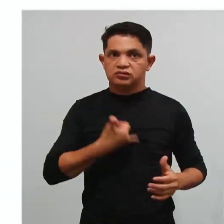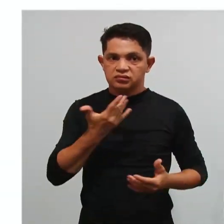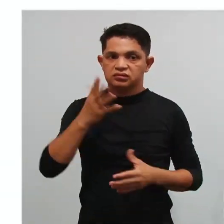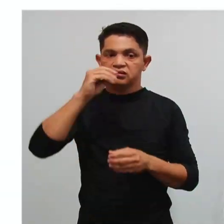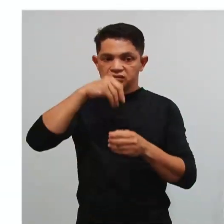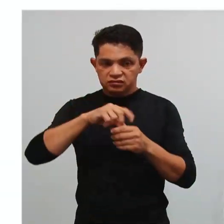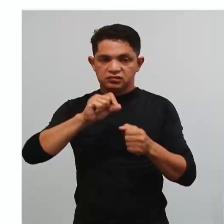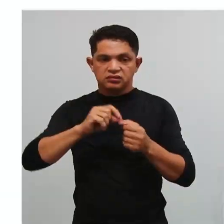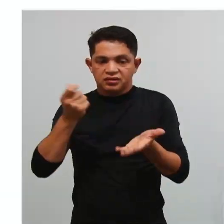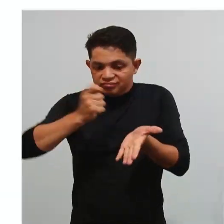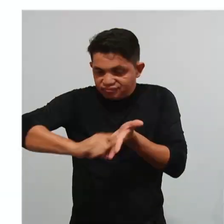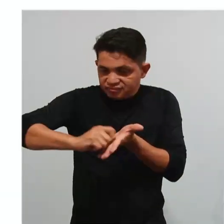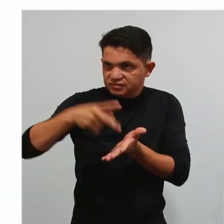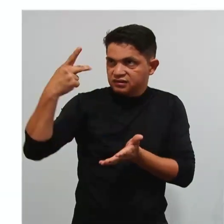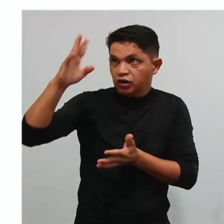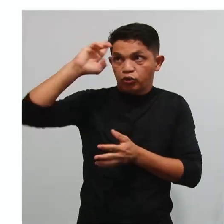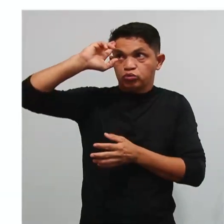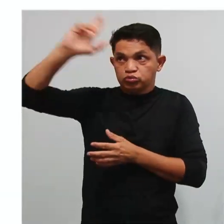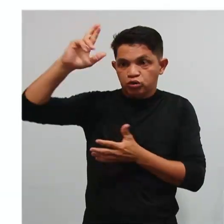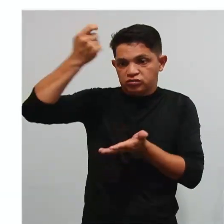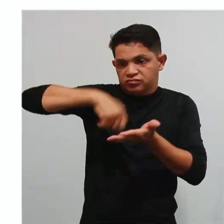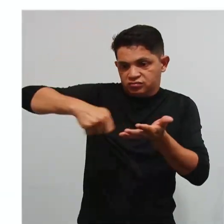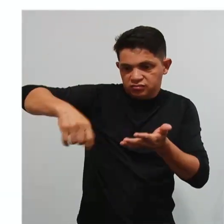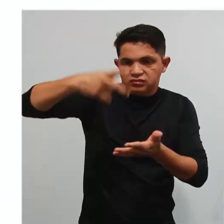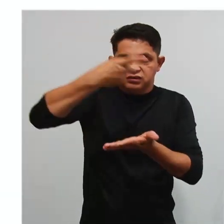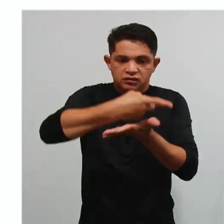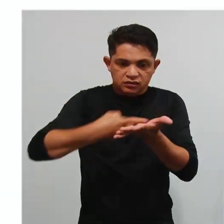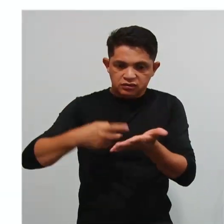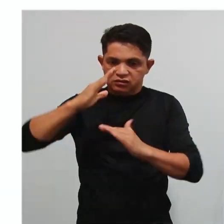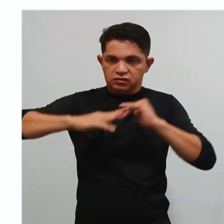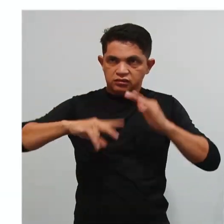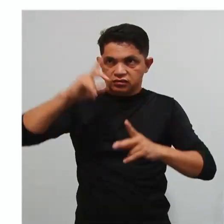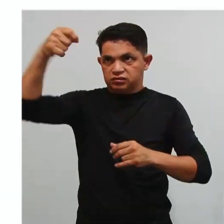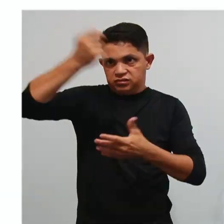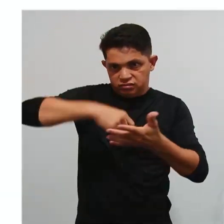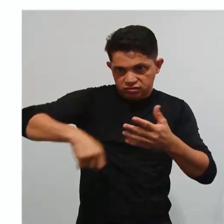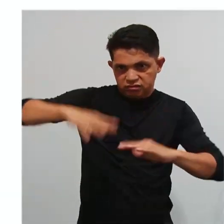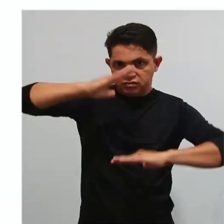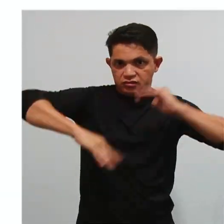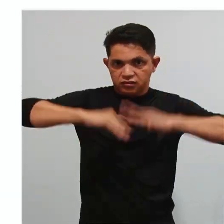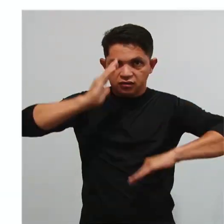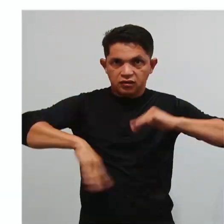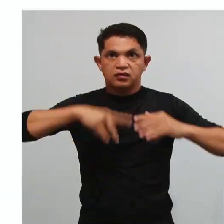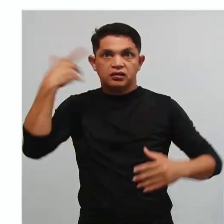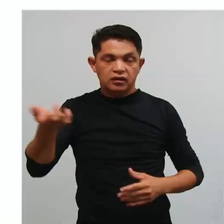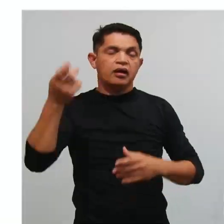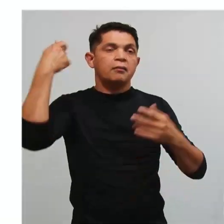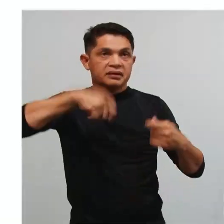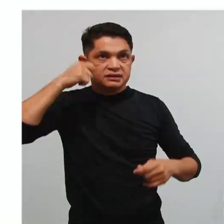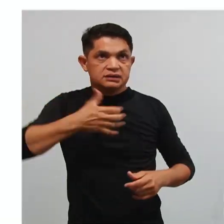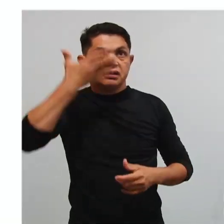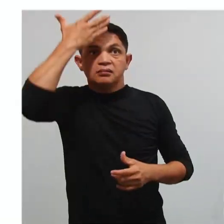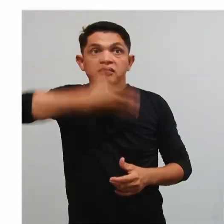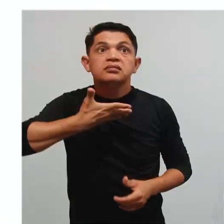e a assinatura do declarante. Em muitos casos, né, é preciso que se reconheça firme em